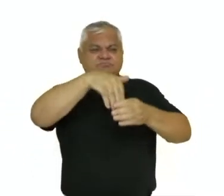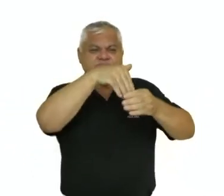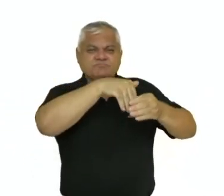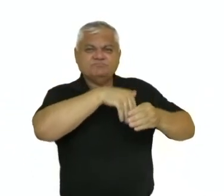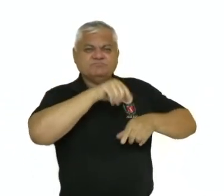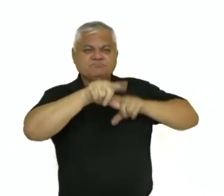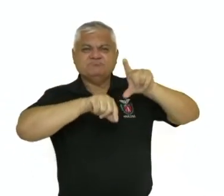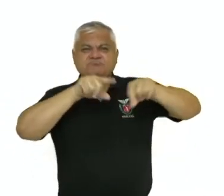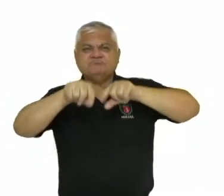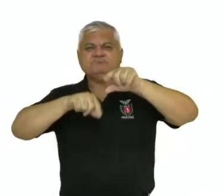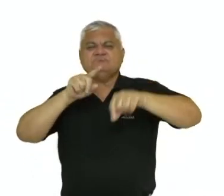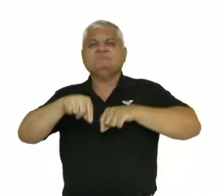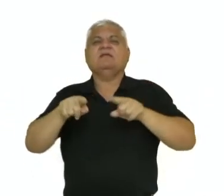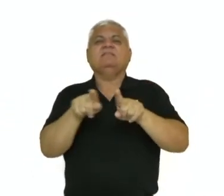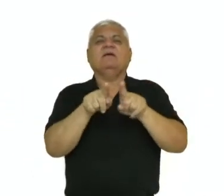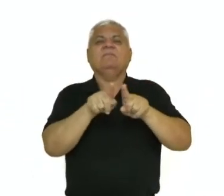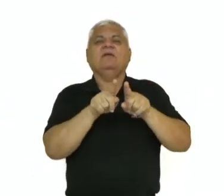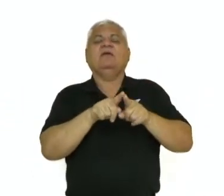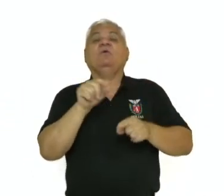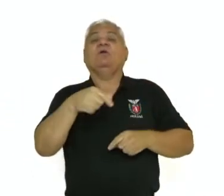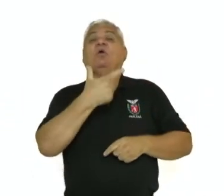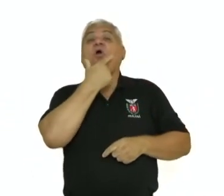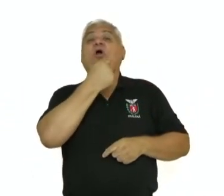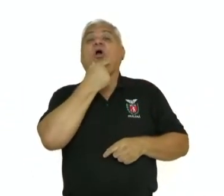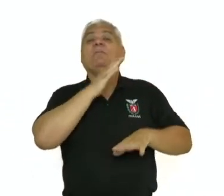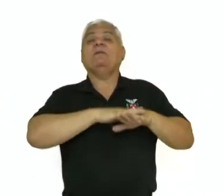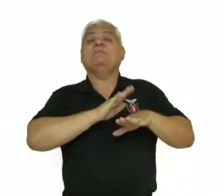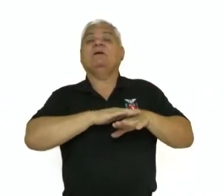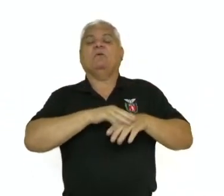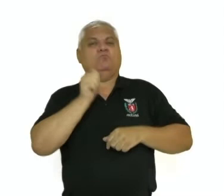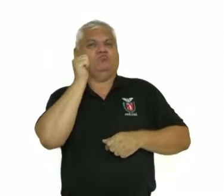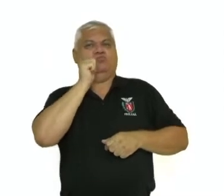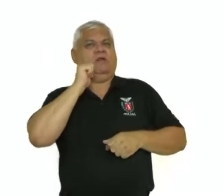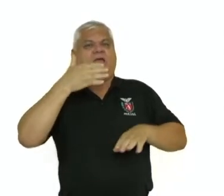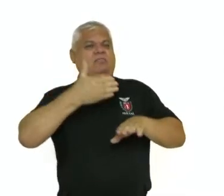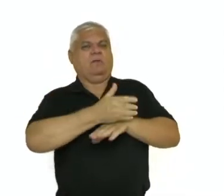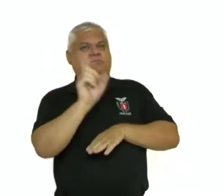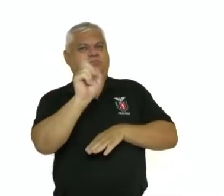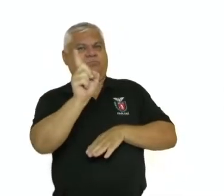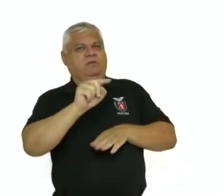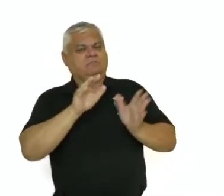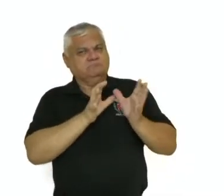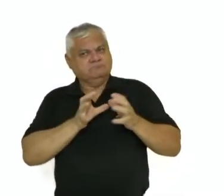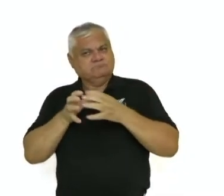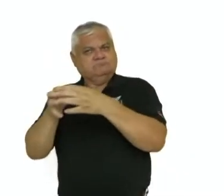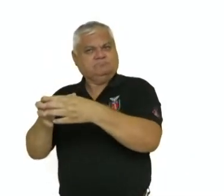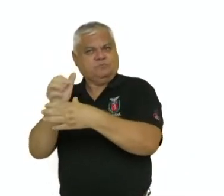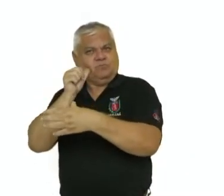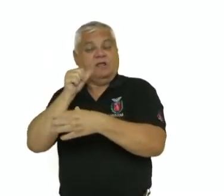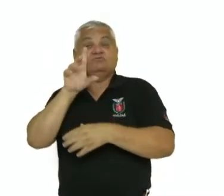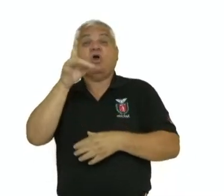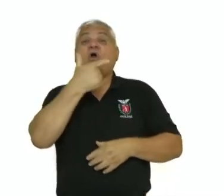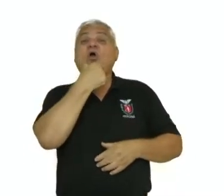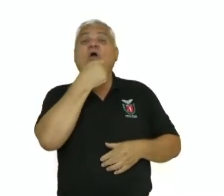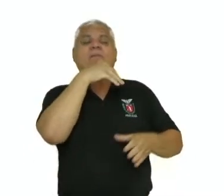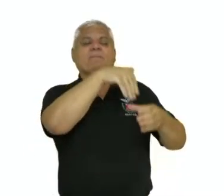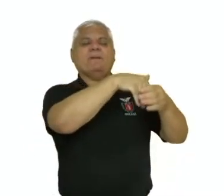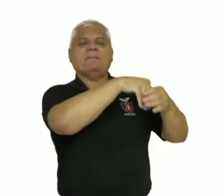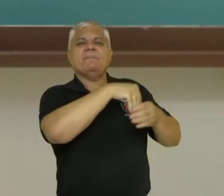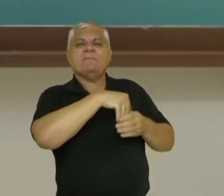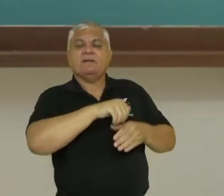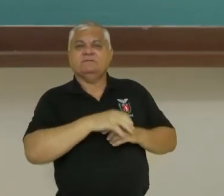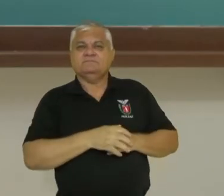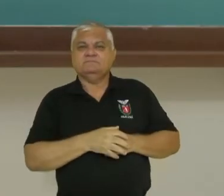por sufrágio universal masculino. Mulheres não puderam votar. E aí entra uma